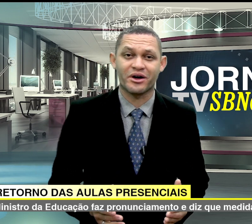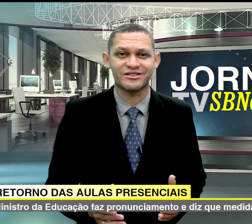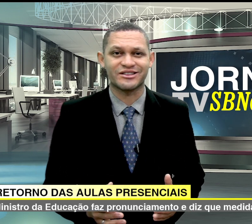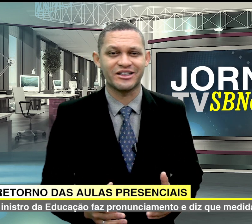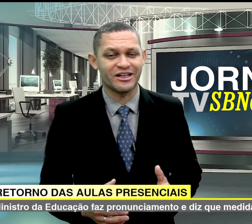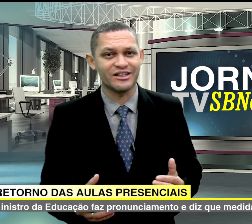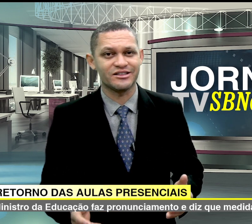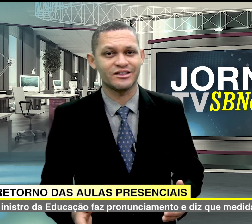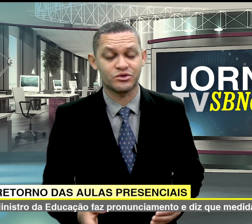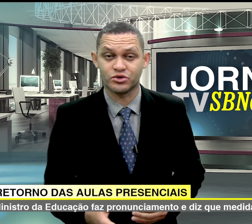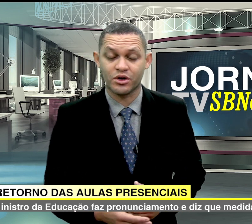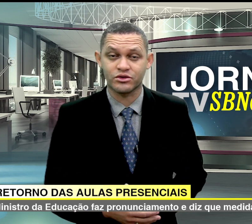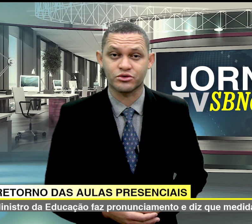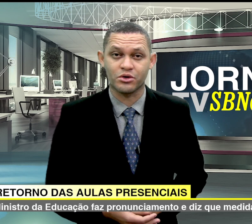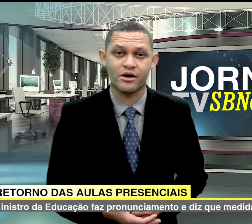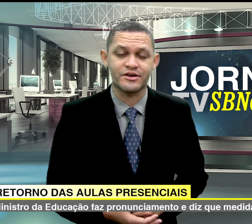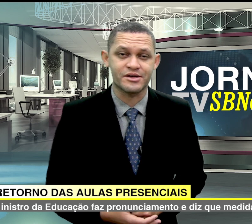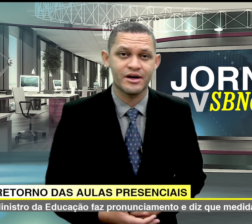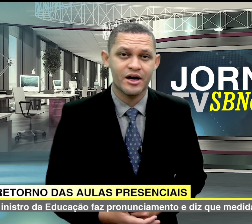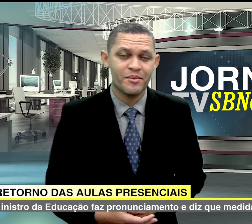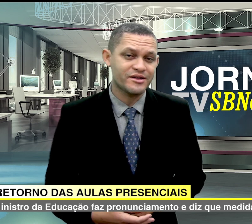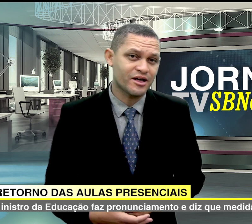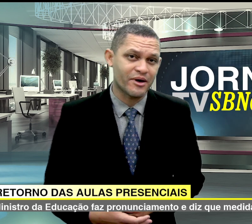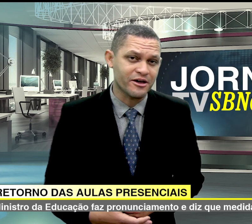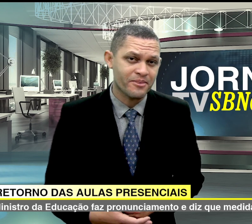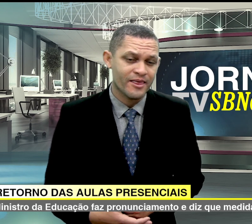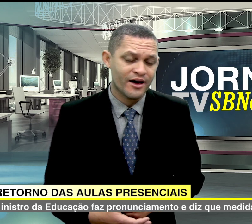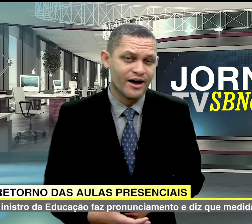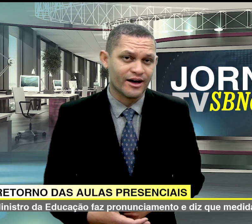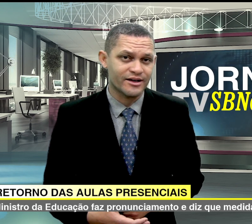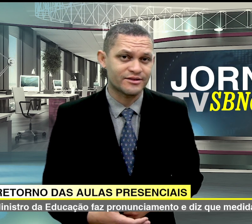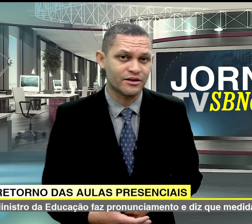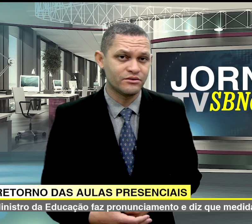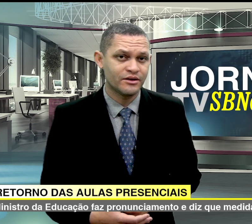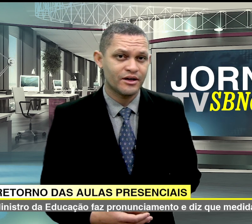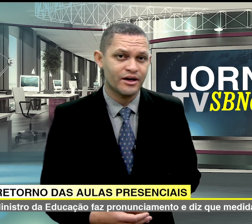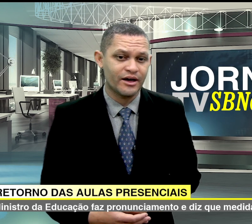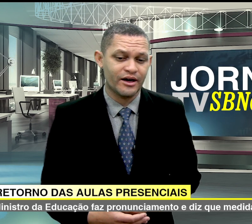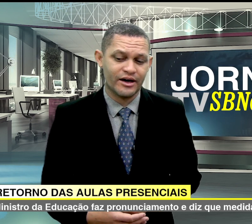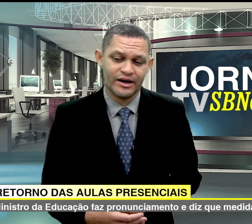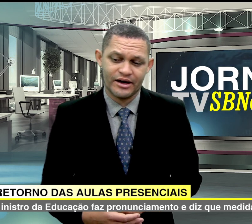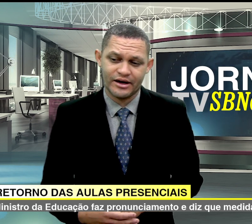das nossas crianças, dos nossos jovens, mas também a questão